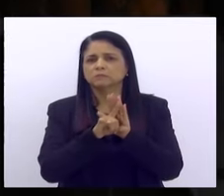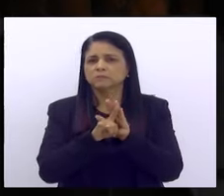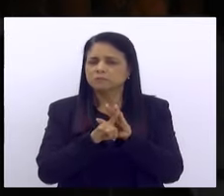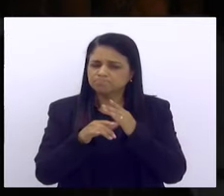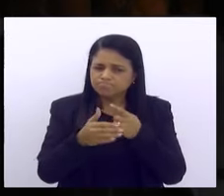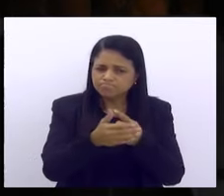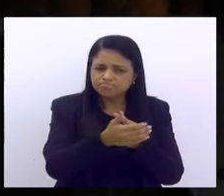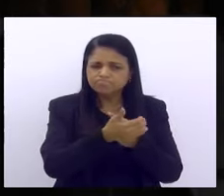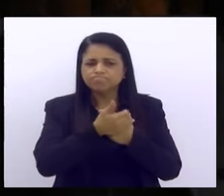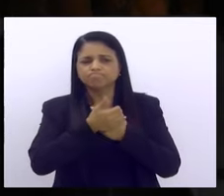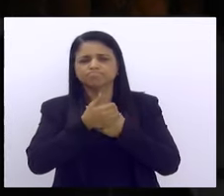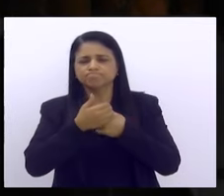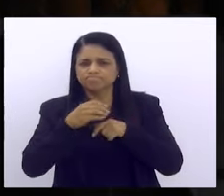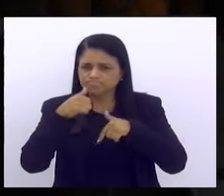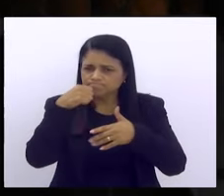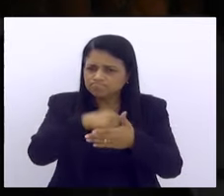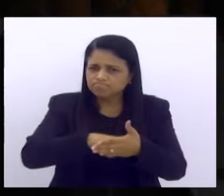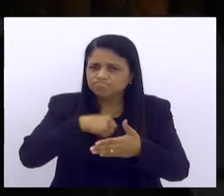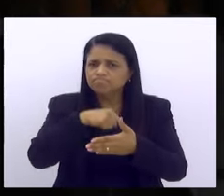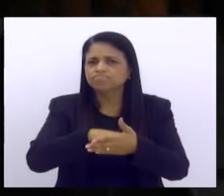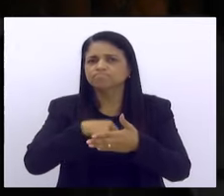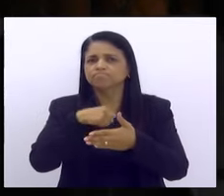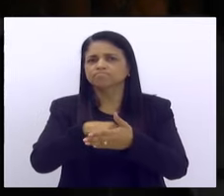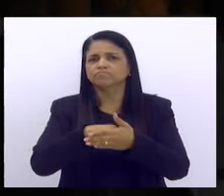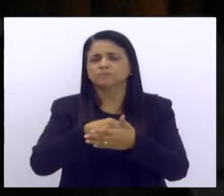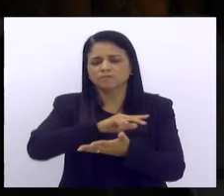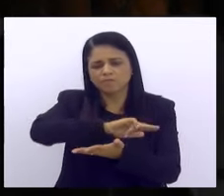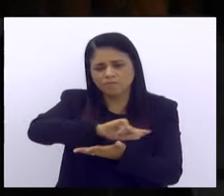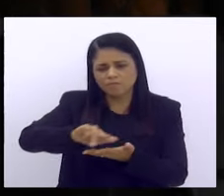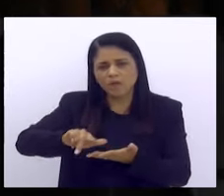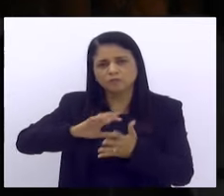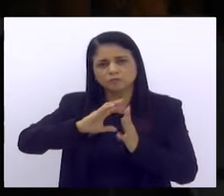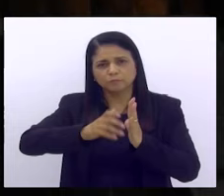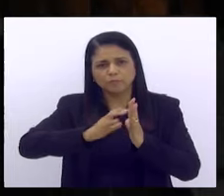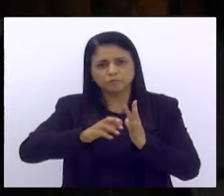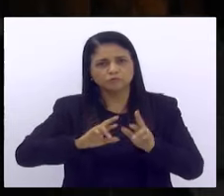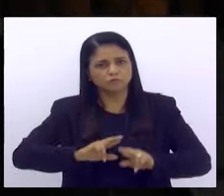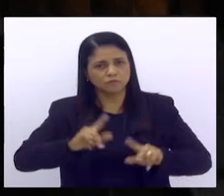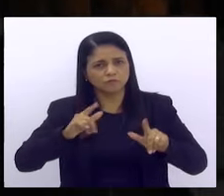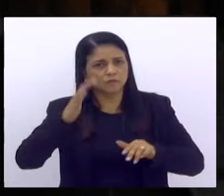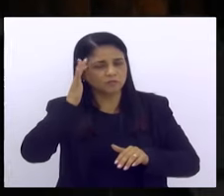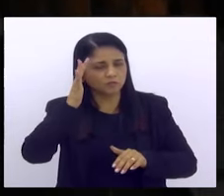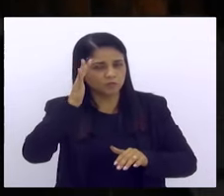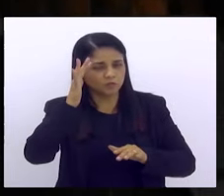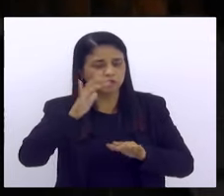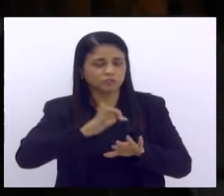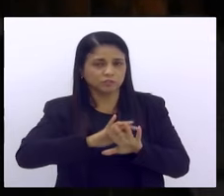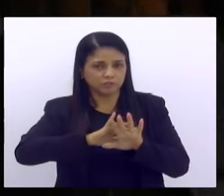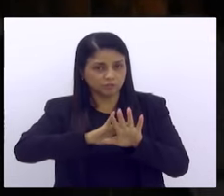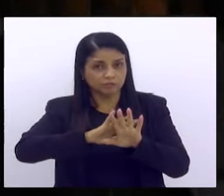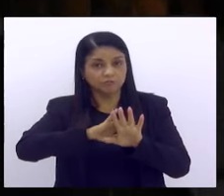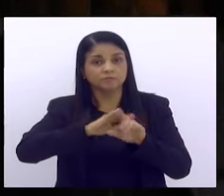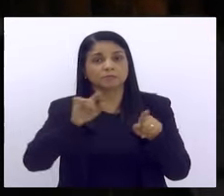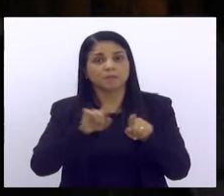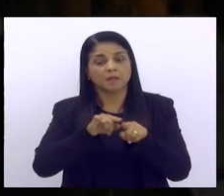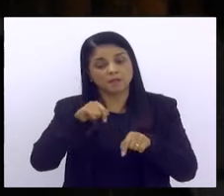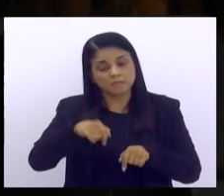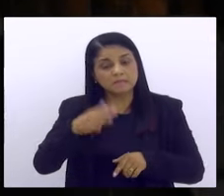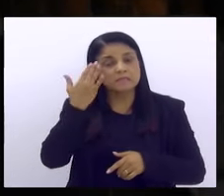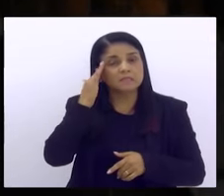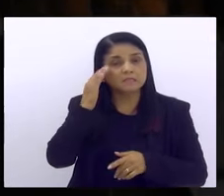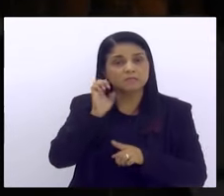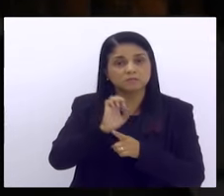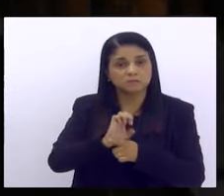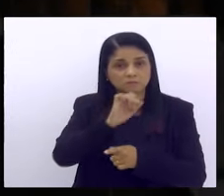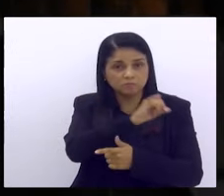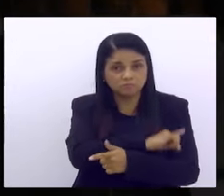causa, deputados de diferentes matizes ideológicas, que entenderam que era necessário no Estado do Rio de Janeiro, senhor presidente. Em